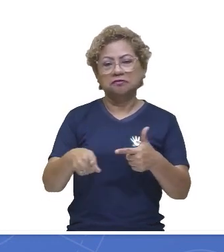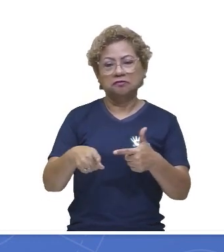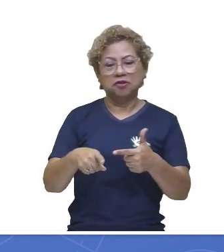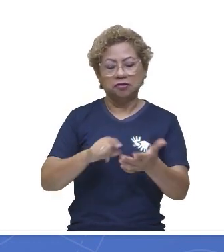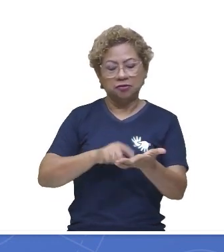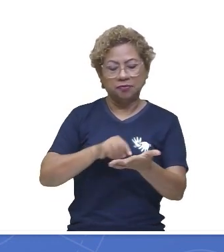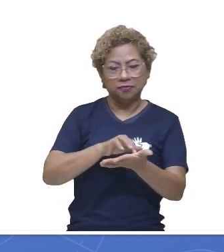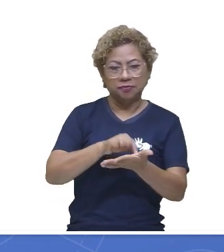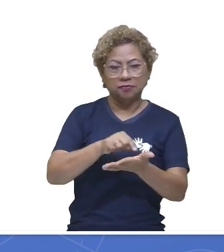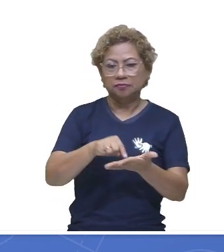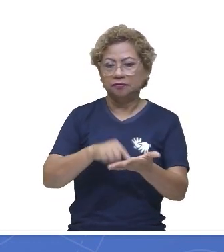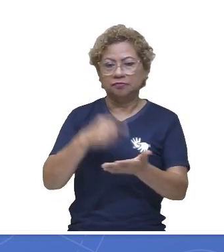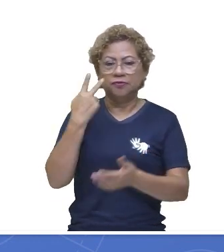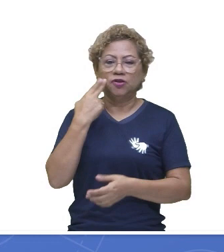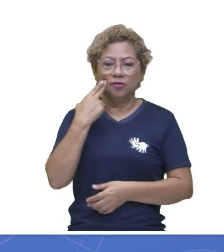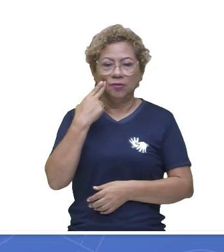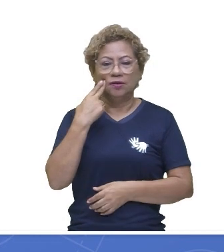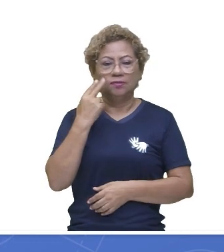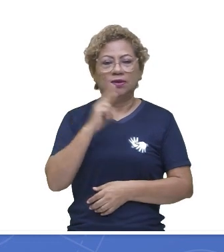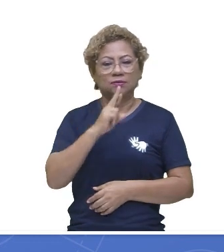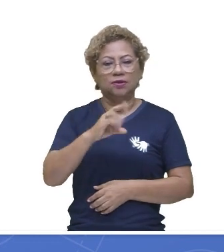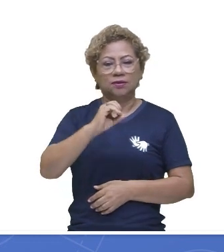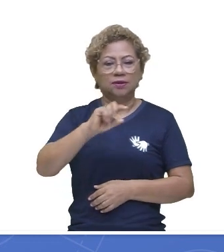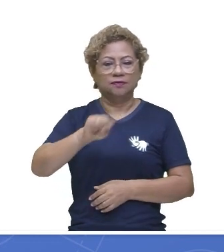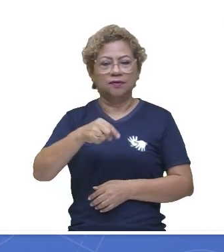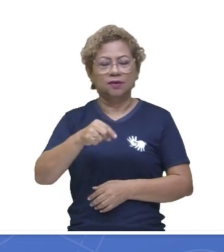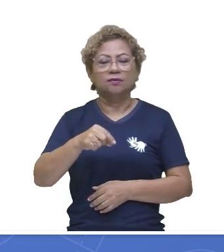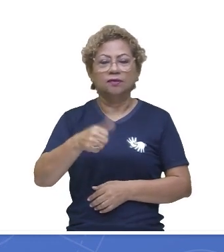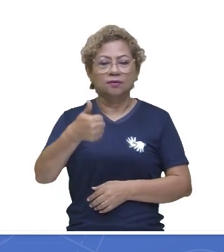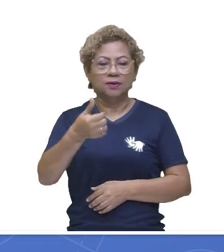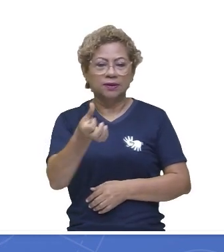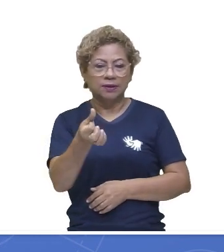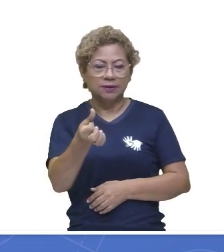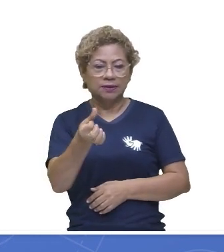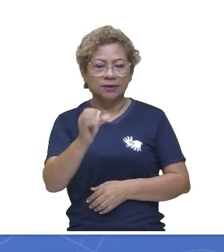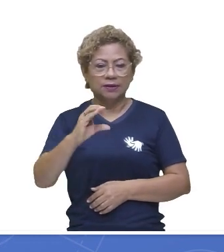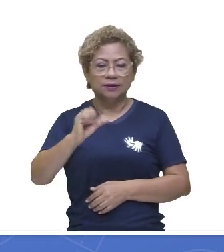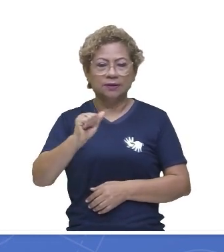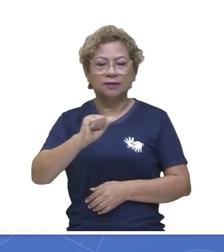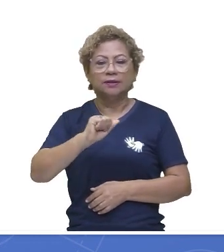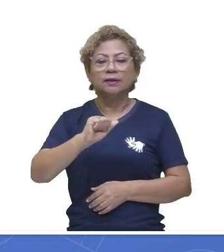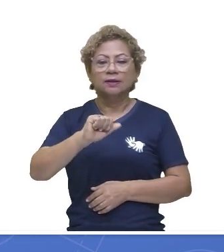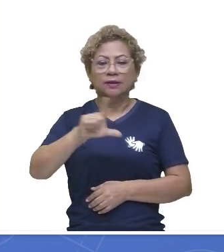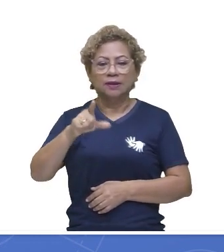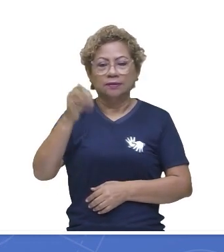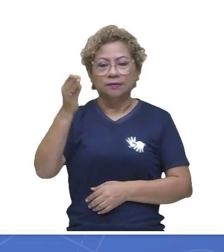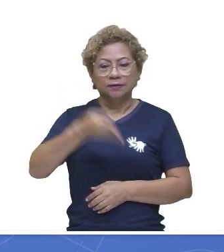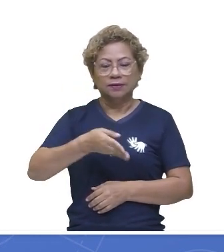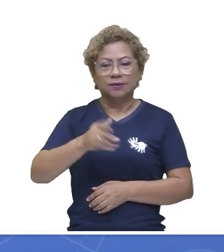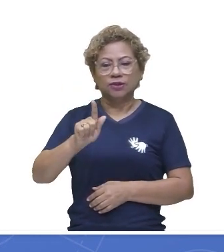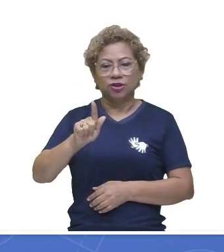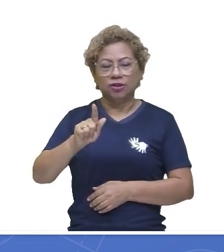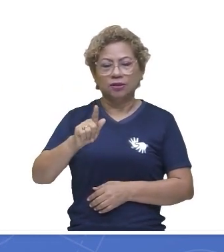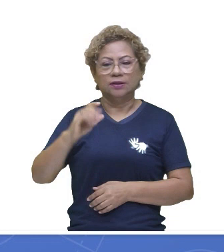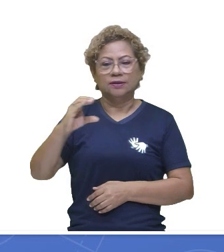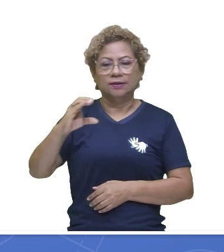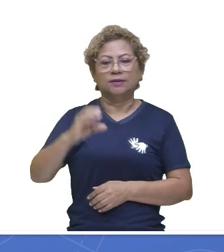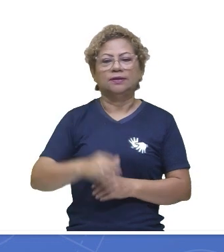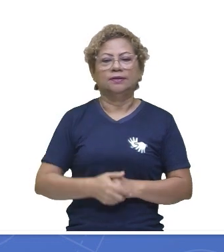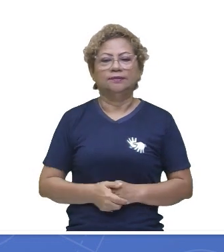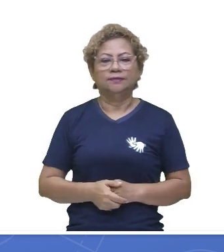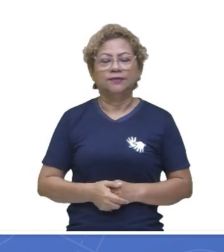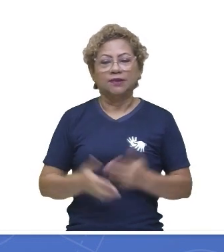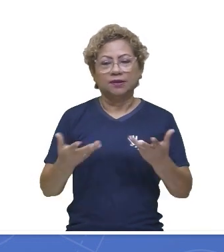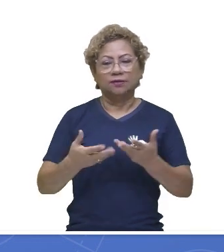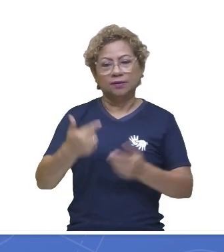é 0,16 caloria por grau Celsius, letra B. Vamos agora para a questão número 2, né, onde era